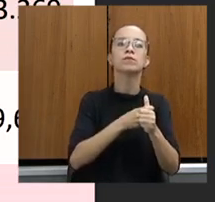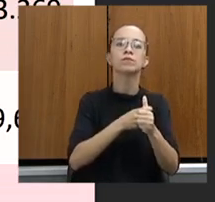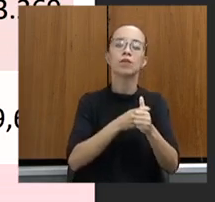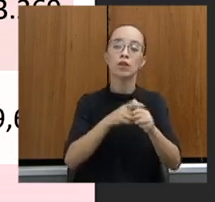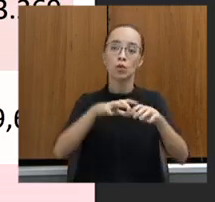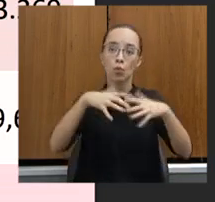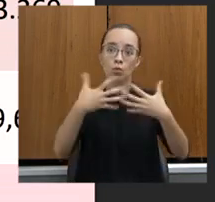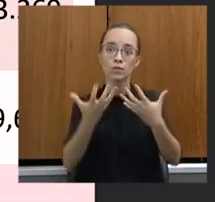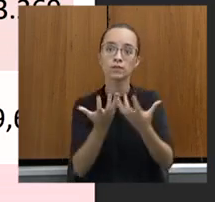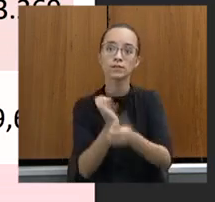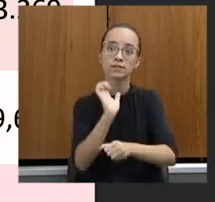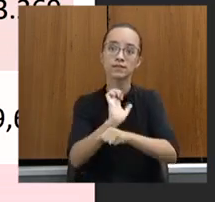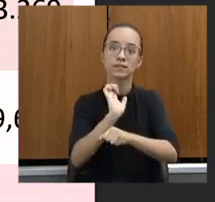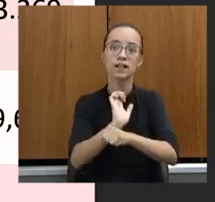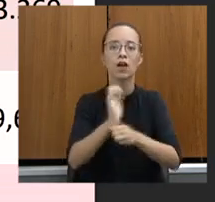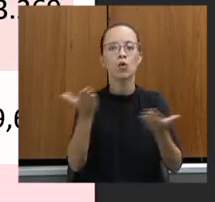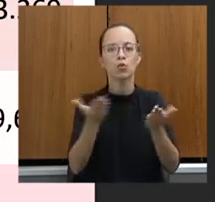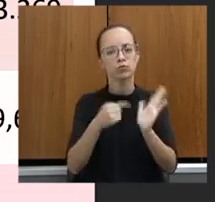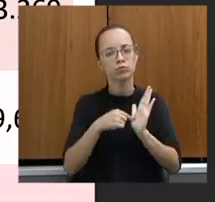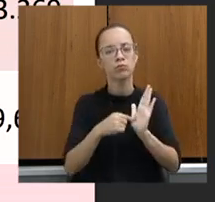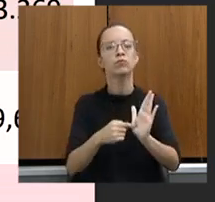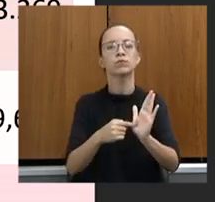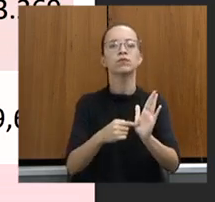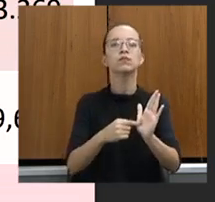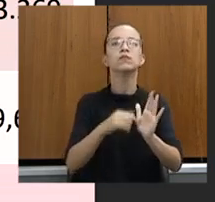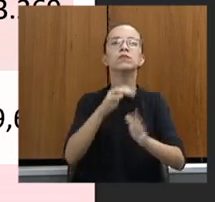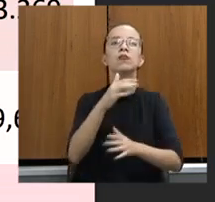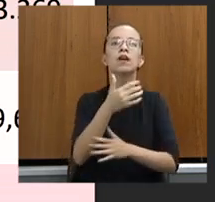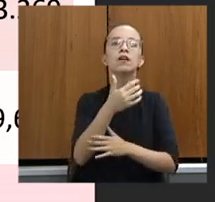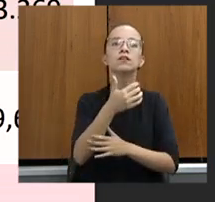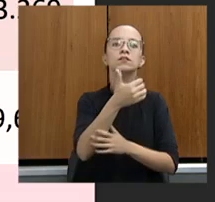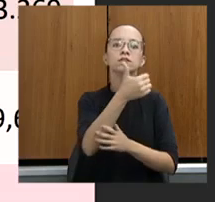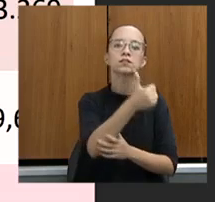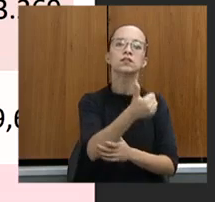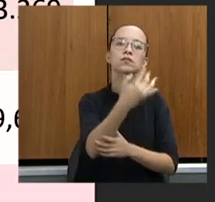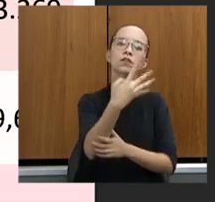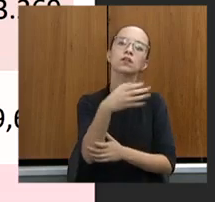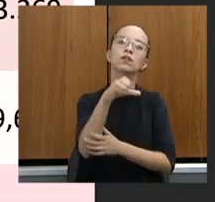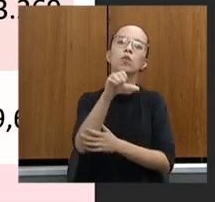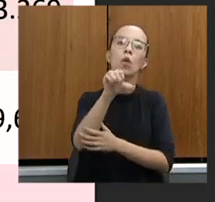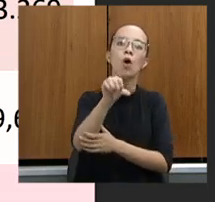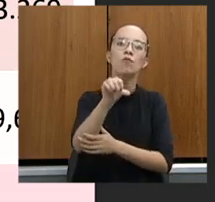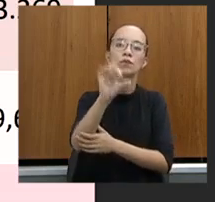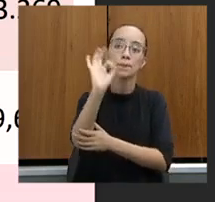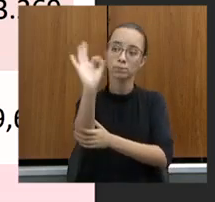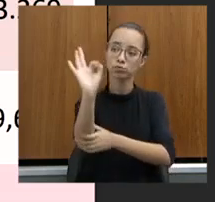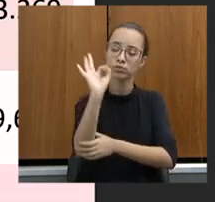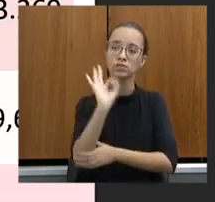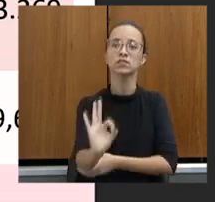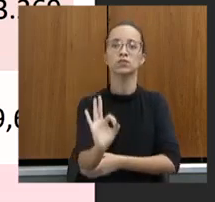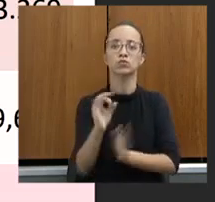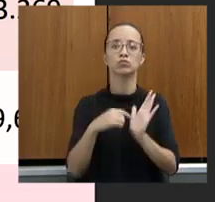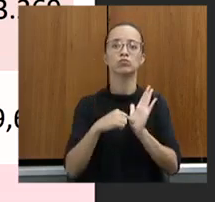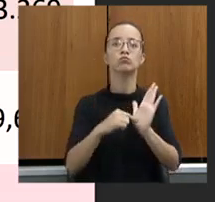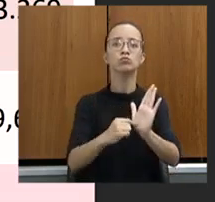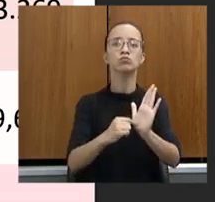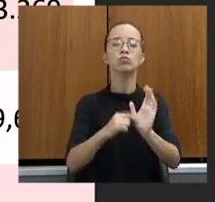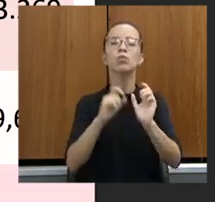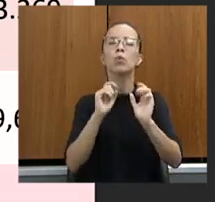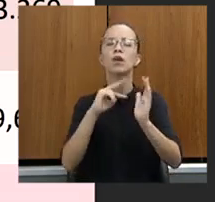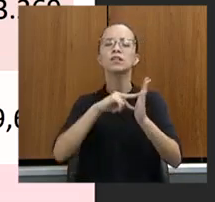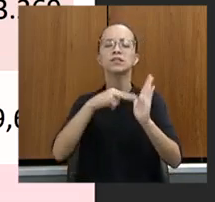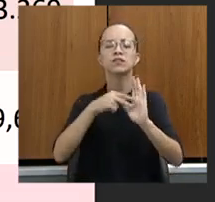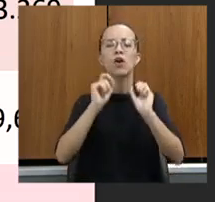é hoje apresentam índice de 149.69% e isso mostra um menor